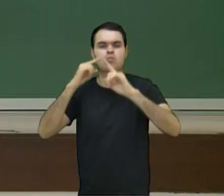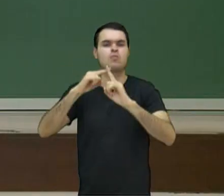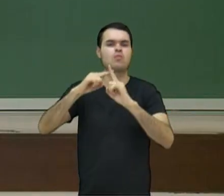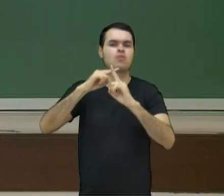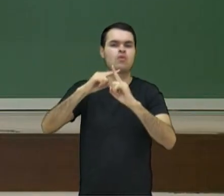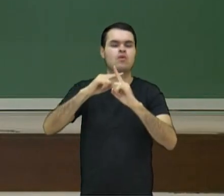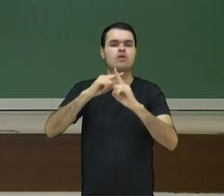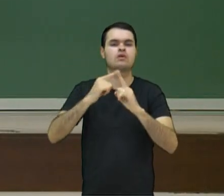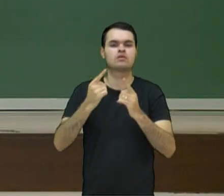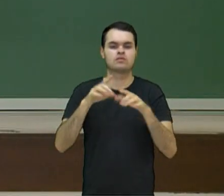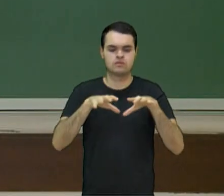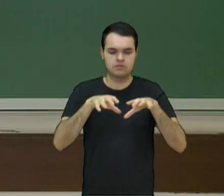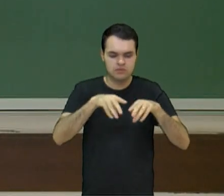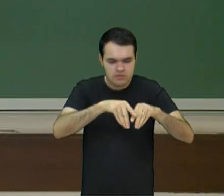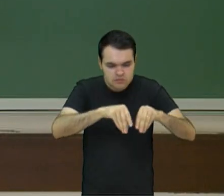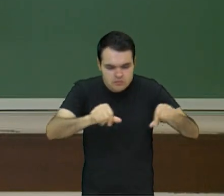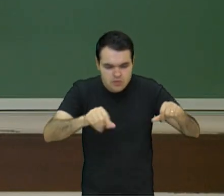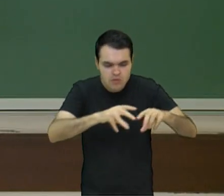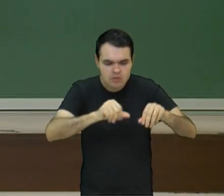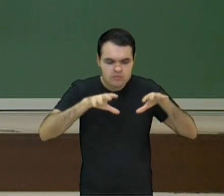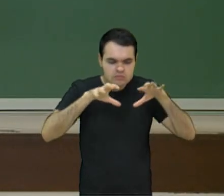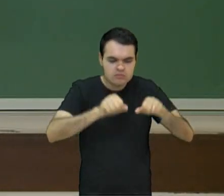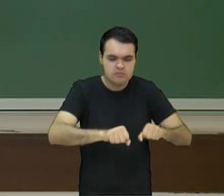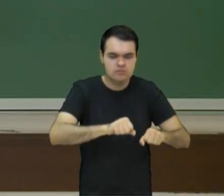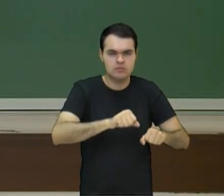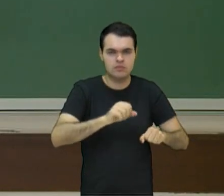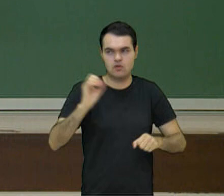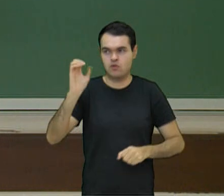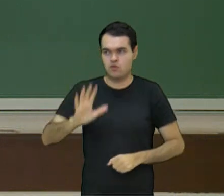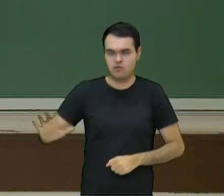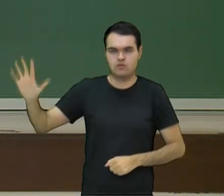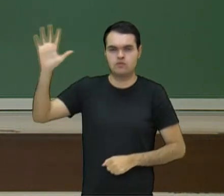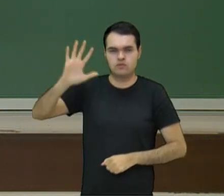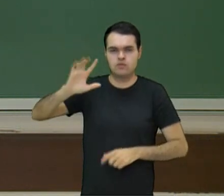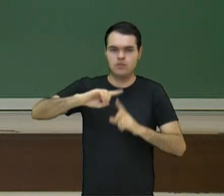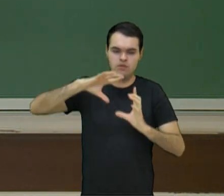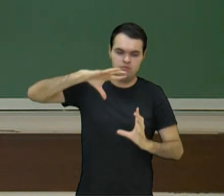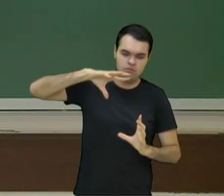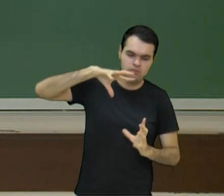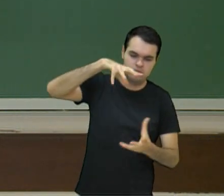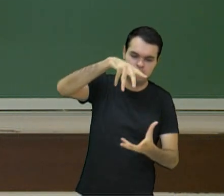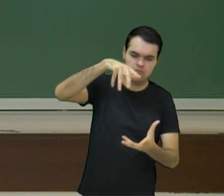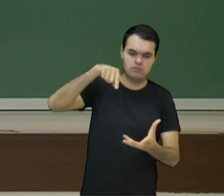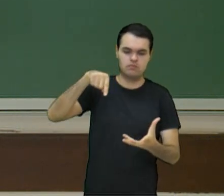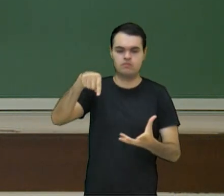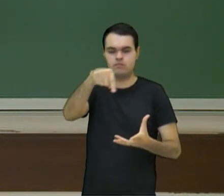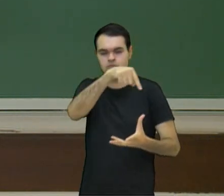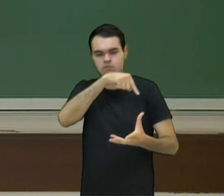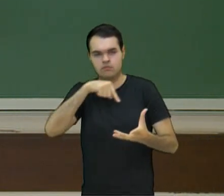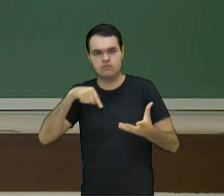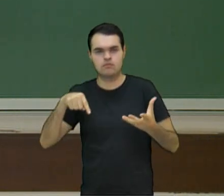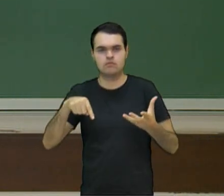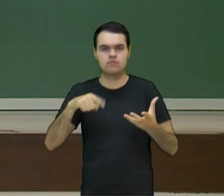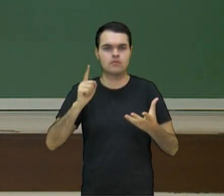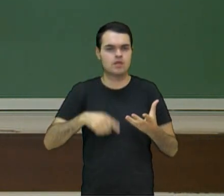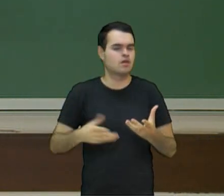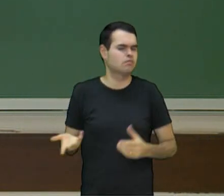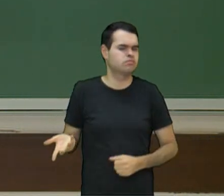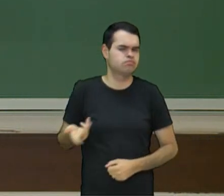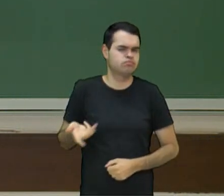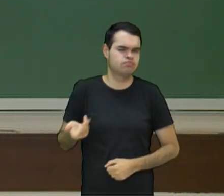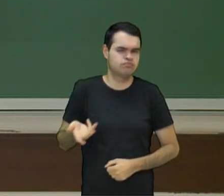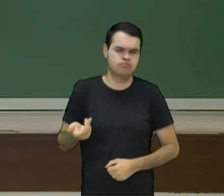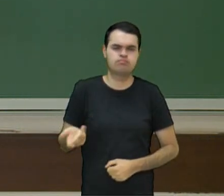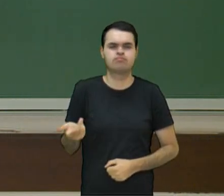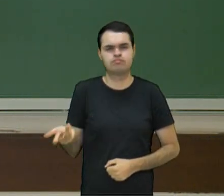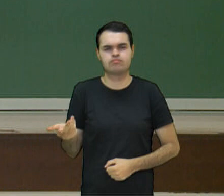Essa ocupação e uso do solo, não só na Oceania, como no nosso planeta todo, ela vem sendo muito acelerada, não